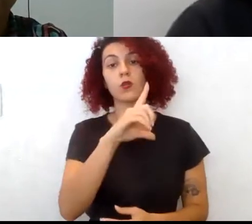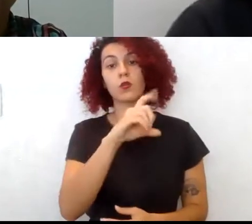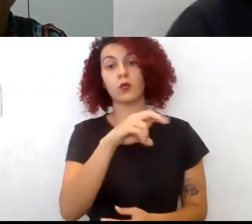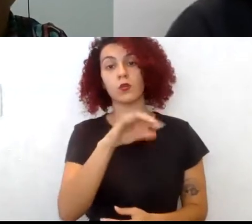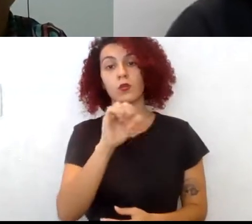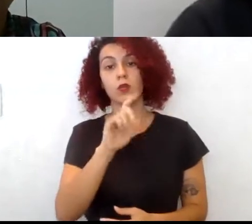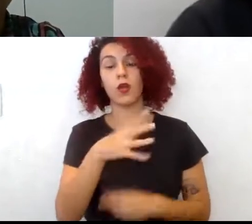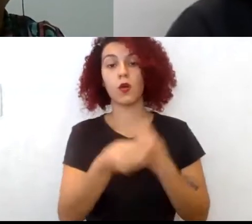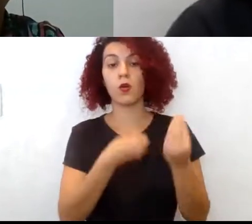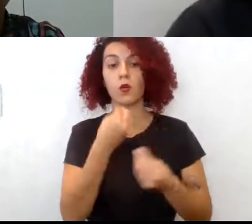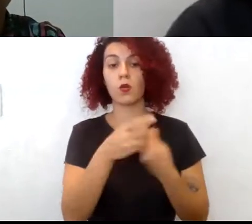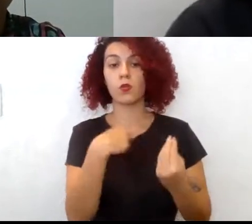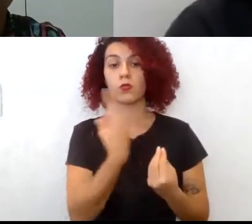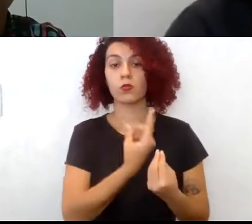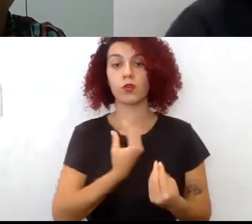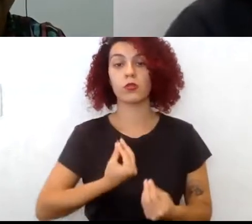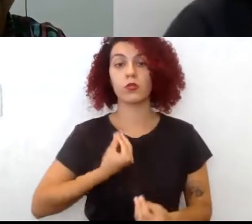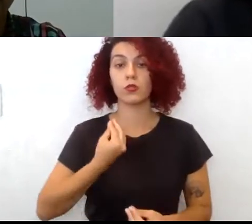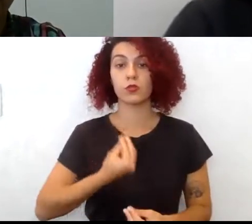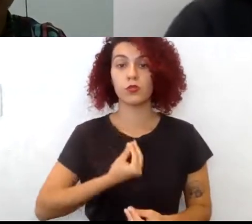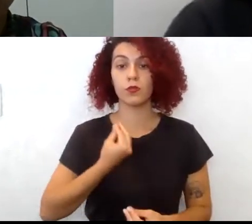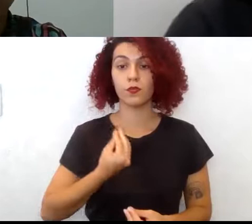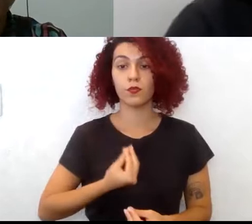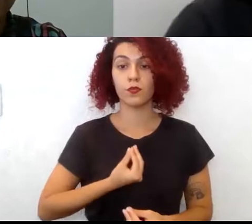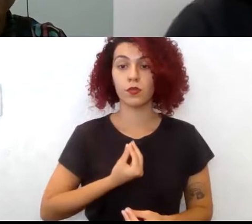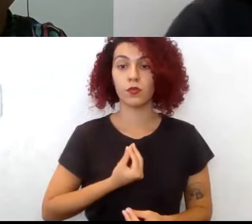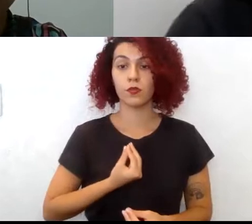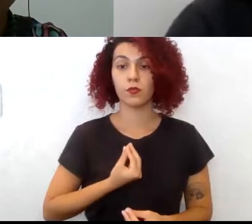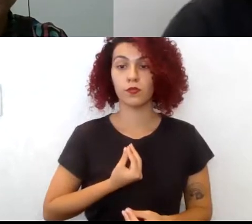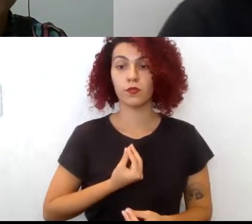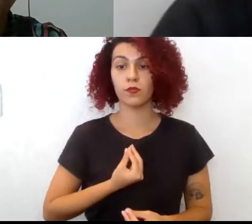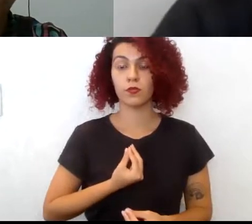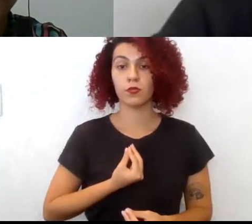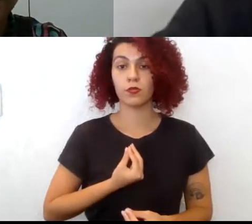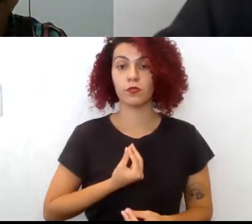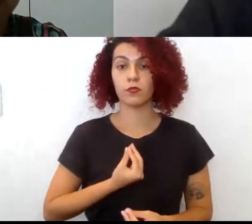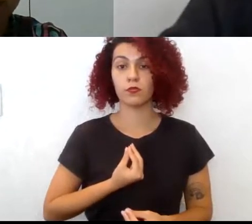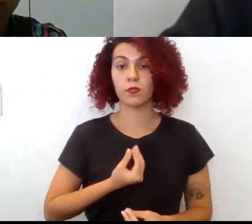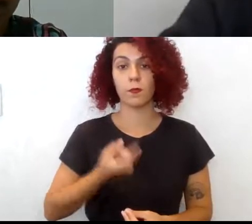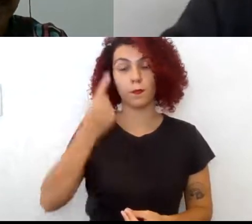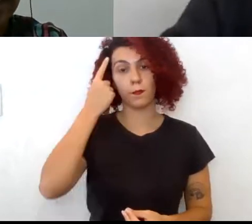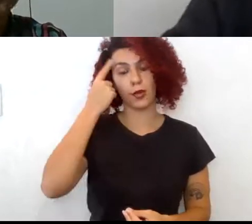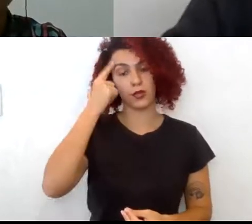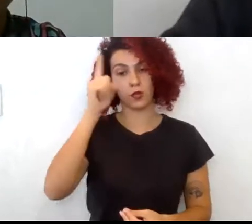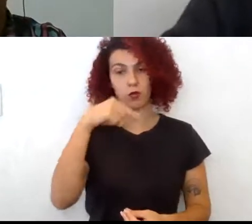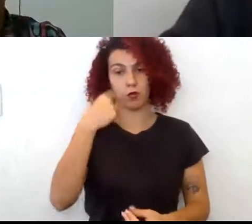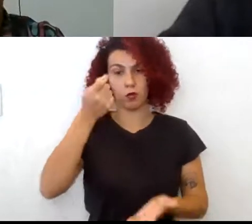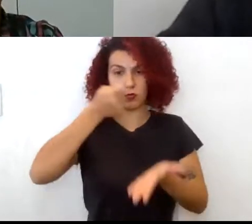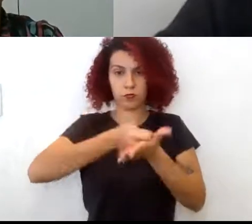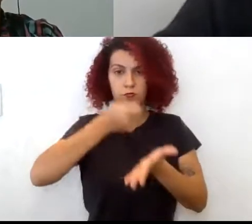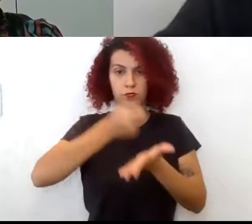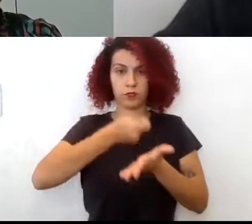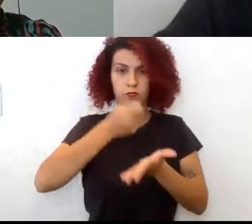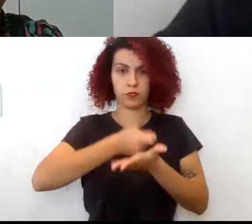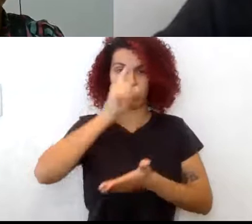vive sobre sobre um olhar onde Nós ainda somos disciplinados a não